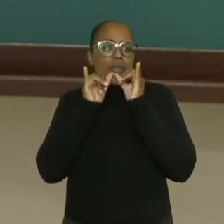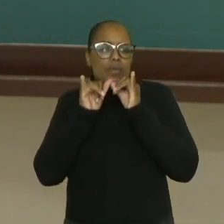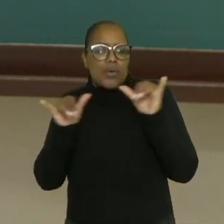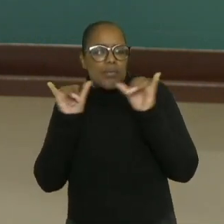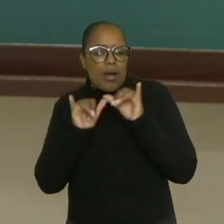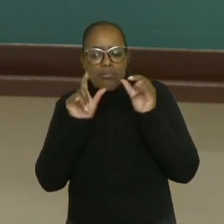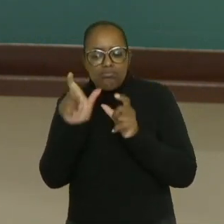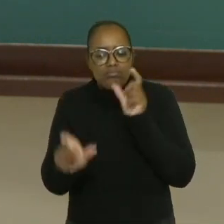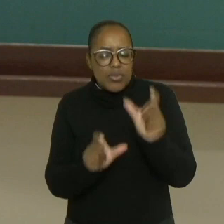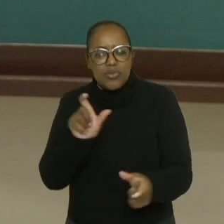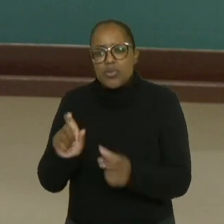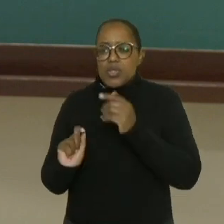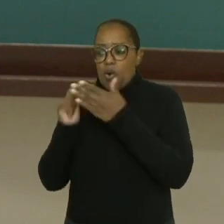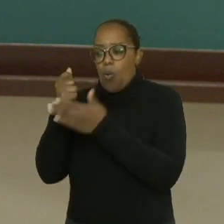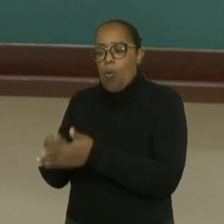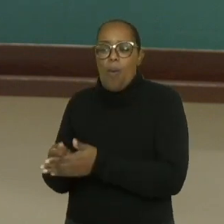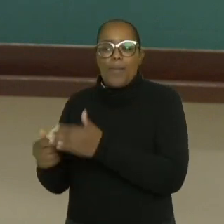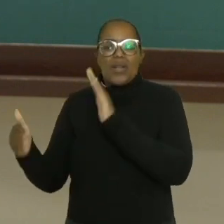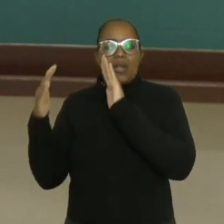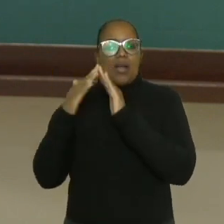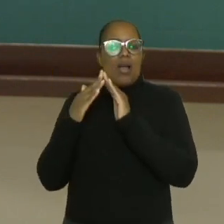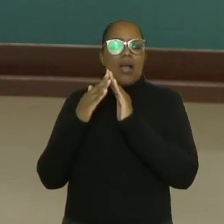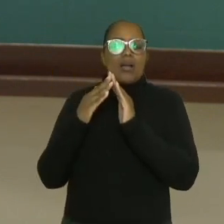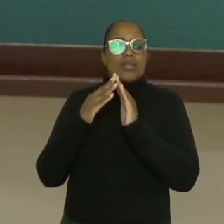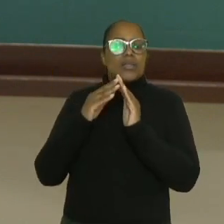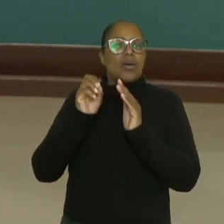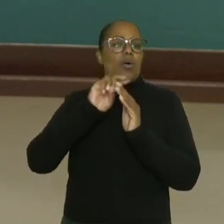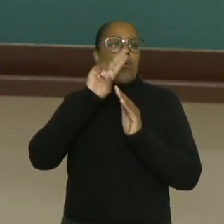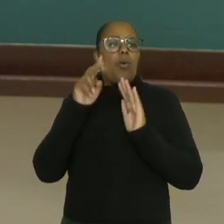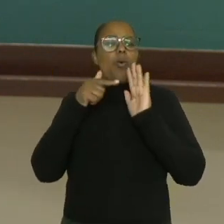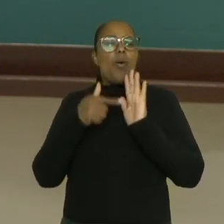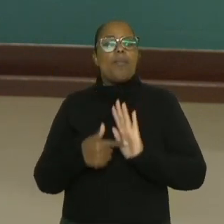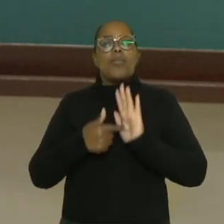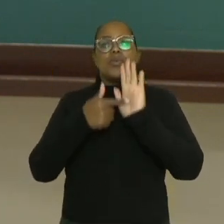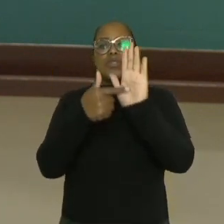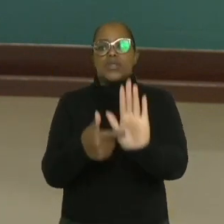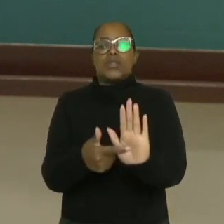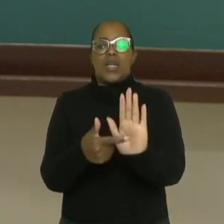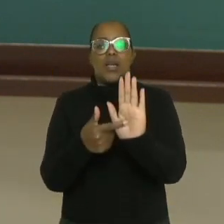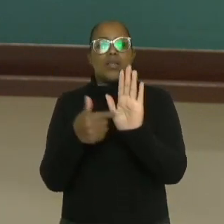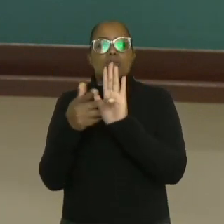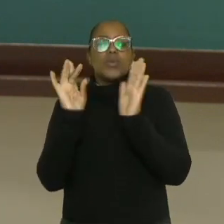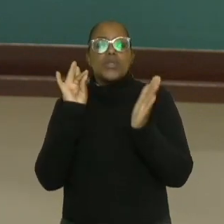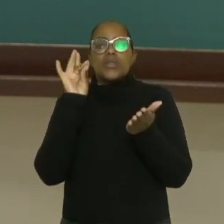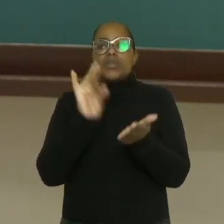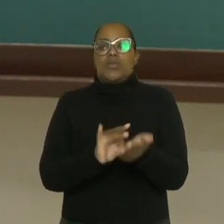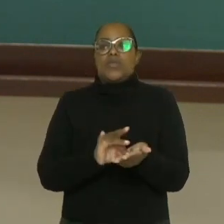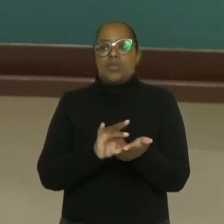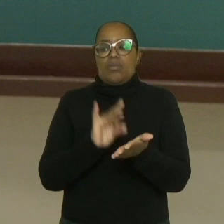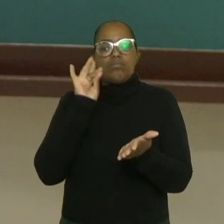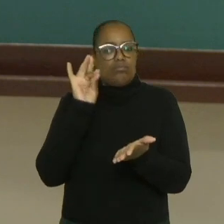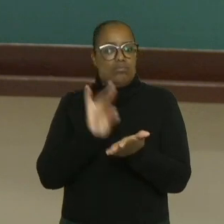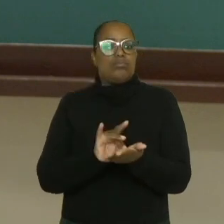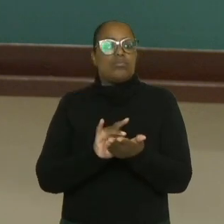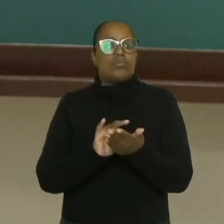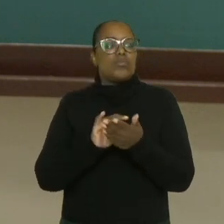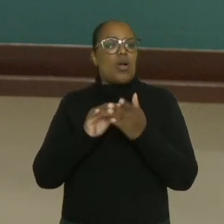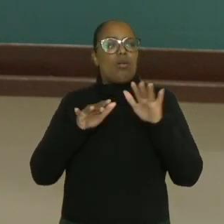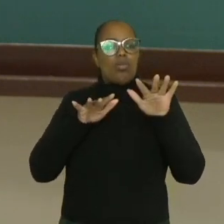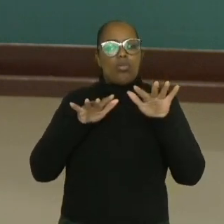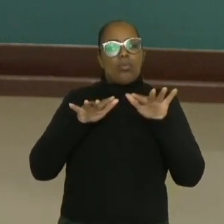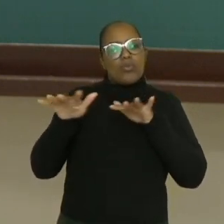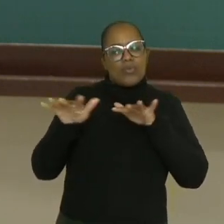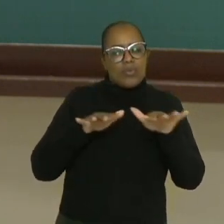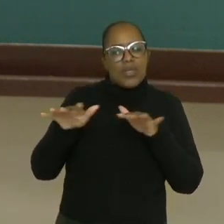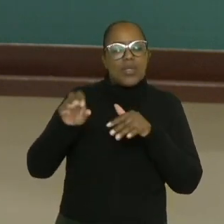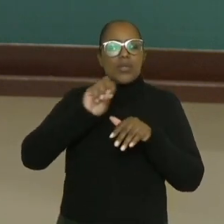cidadãos na compra dos bens, também não tem a ver com apresentar a versão oficial dos fatos. A importância desses meios na ação